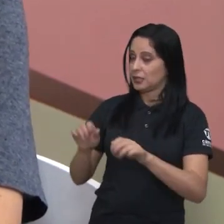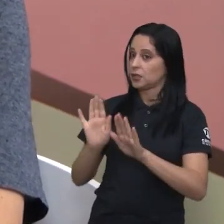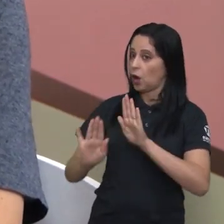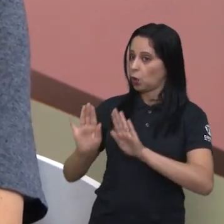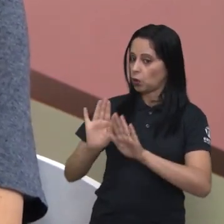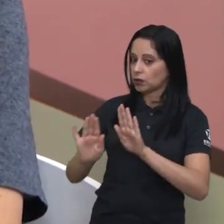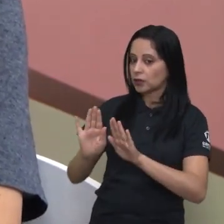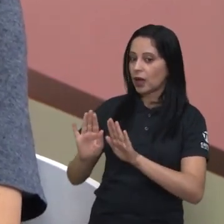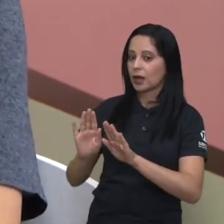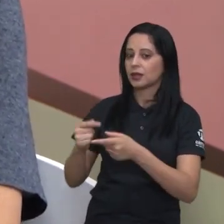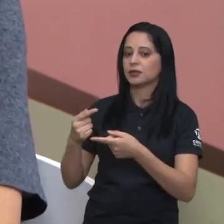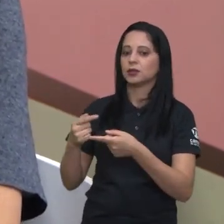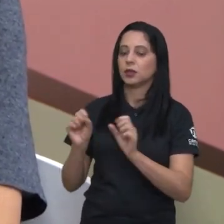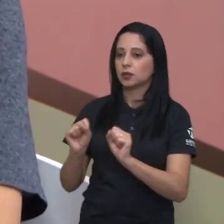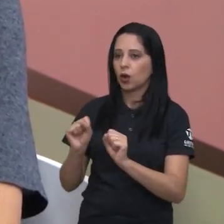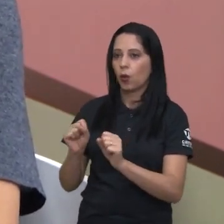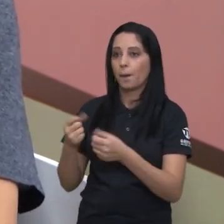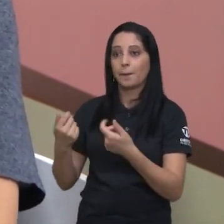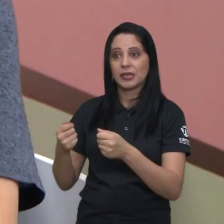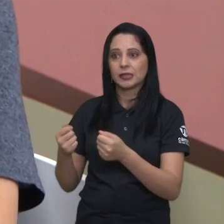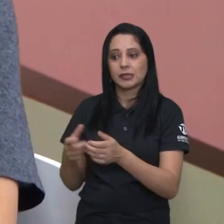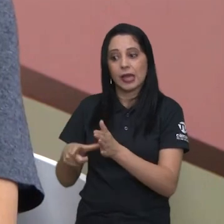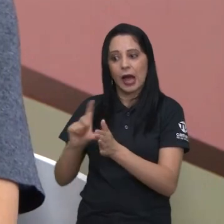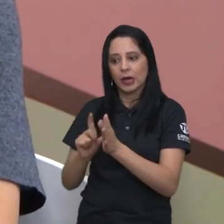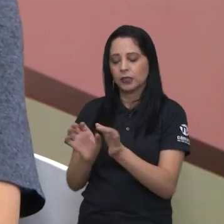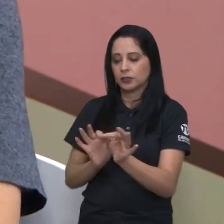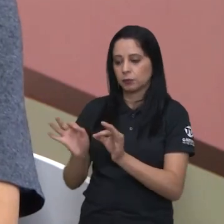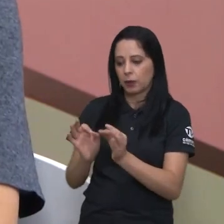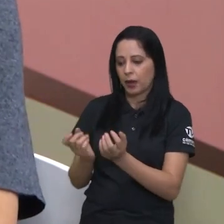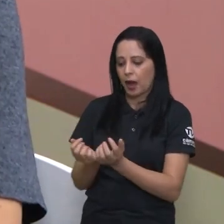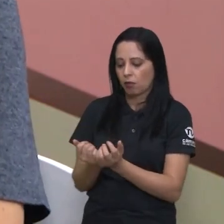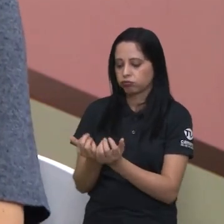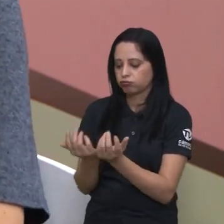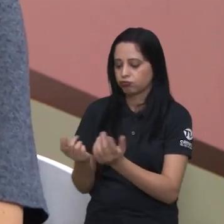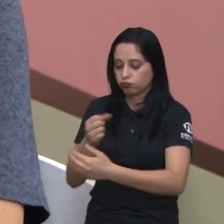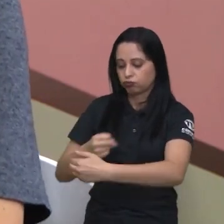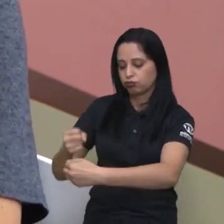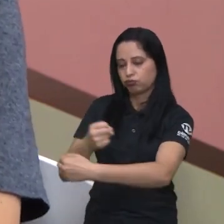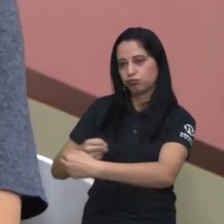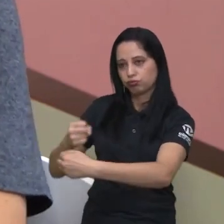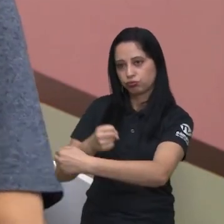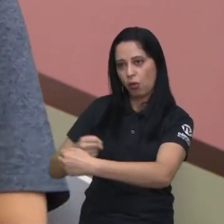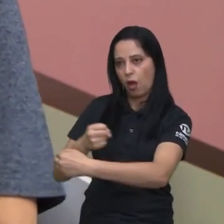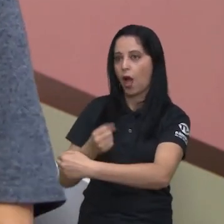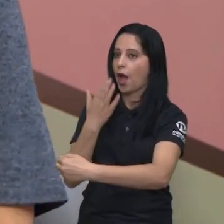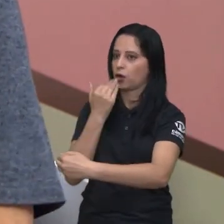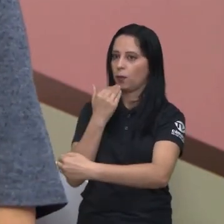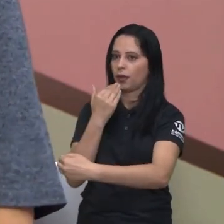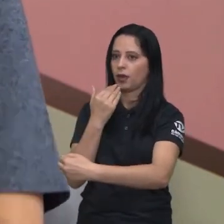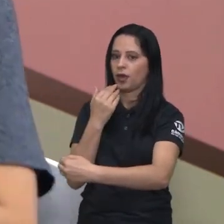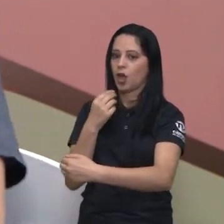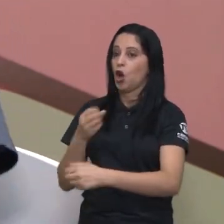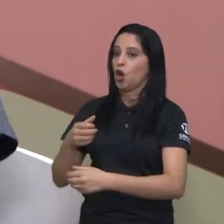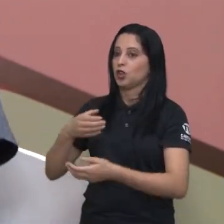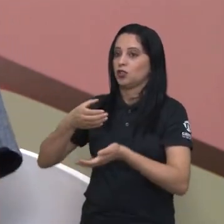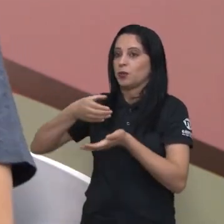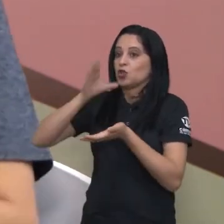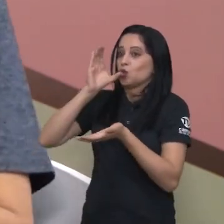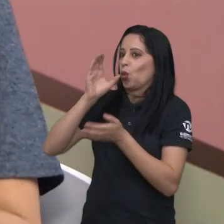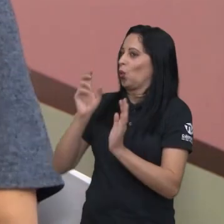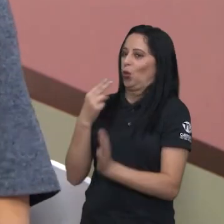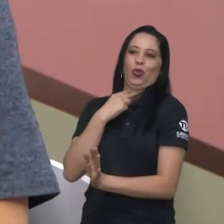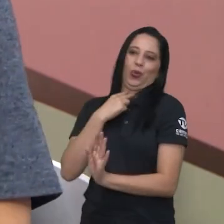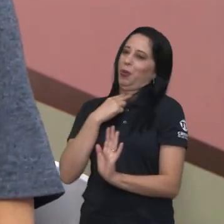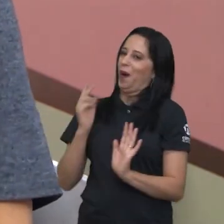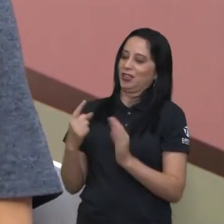isso que a gente orienta para que se consuma na forma cozida, refogada e não crua. Então, a gente jamais vai ver alguém fazendo suco verde de taioba, né?